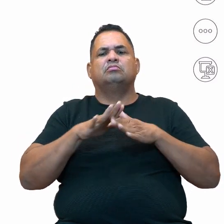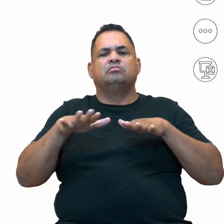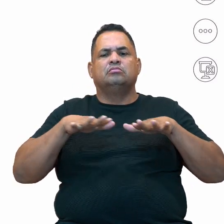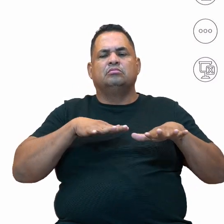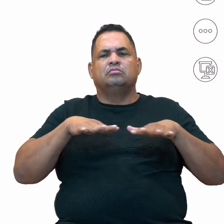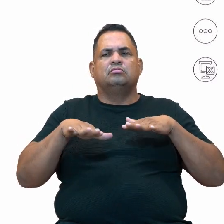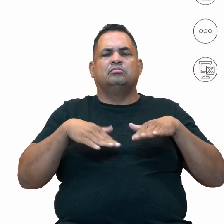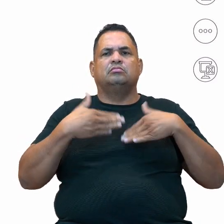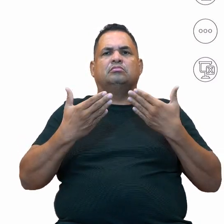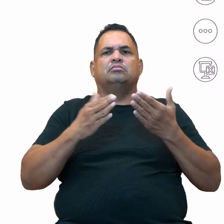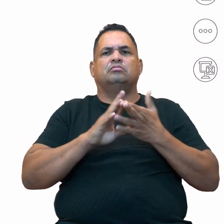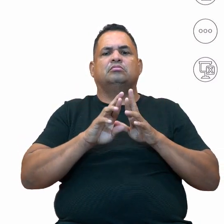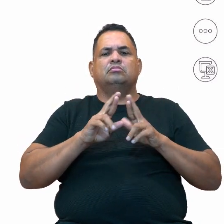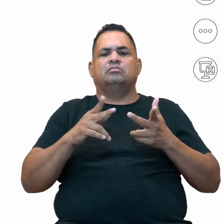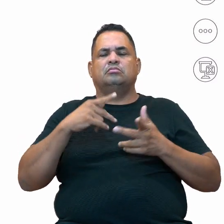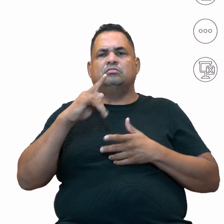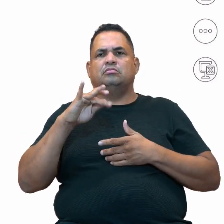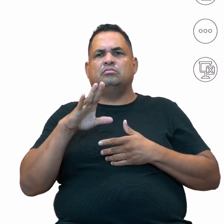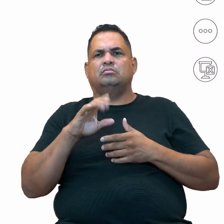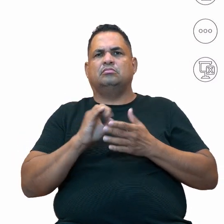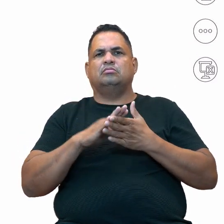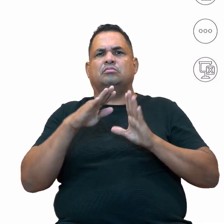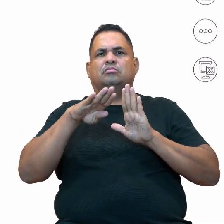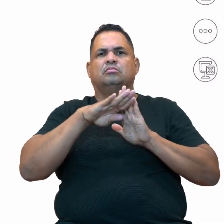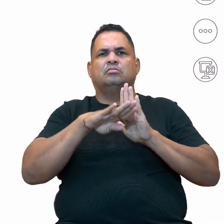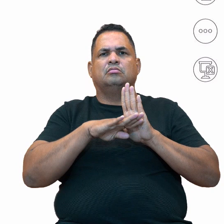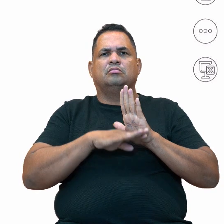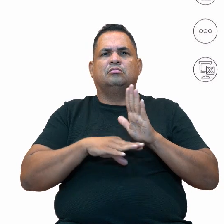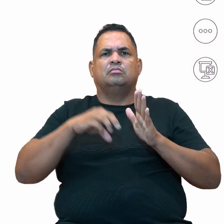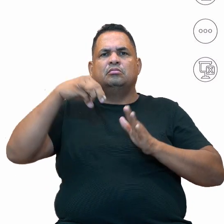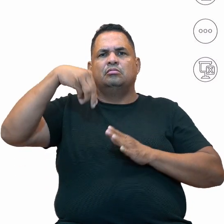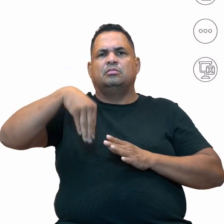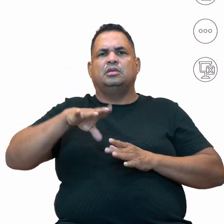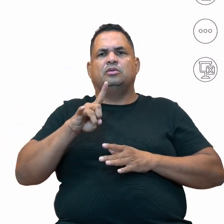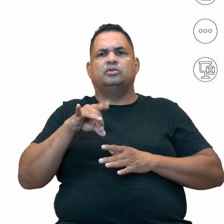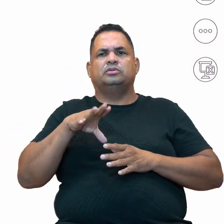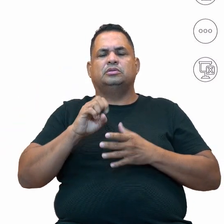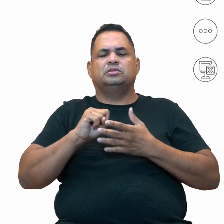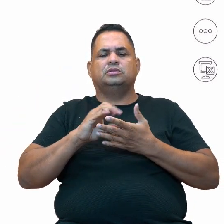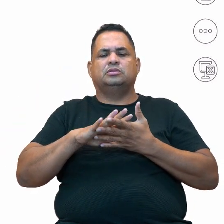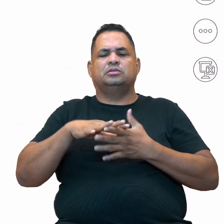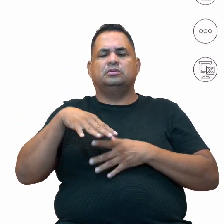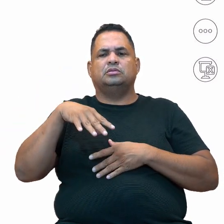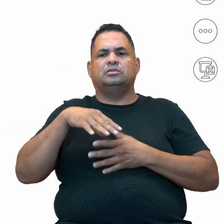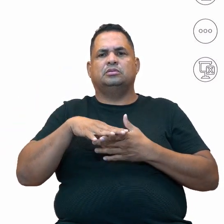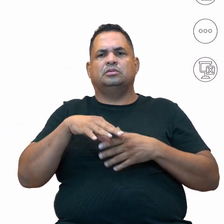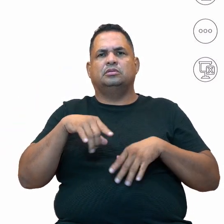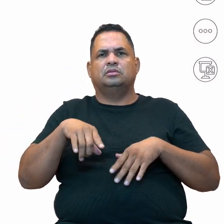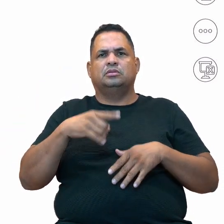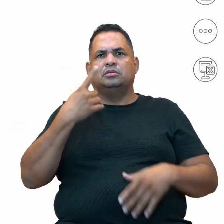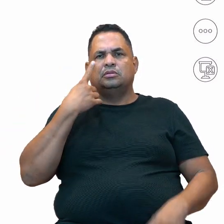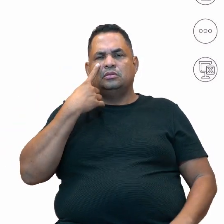movimentando, diferente do pólipo, a gente classifica como medusas, tá bom? E